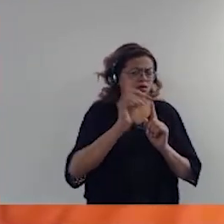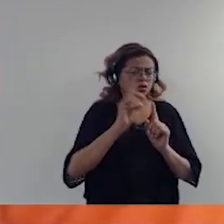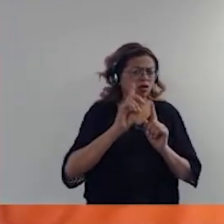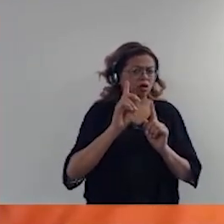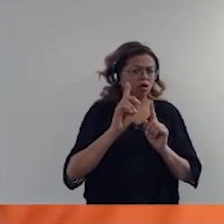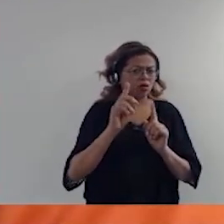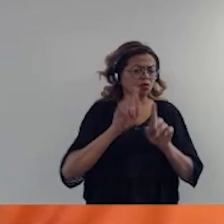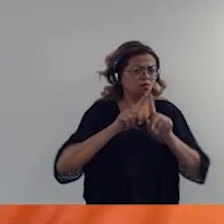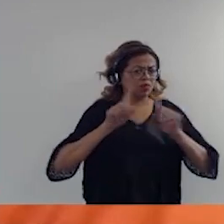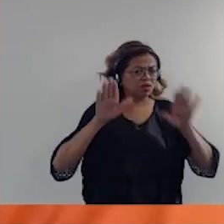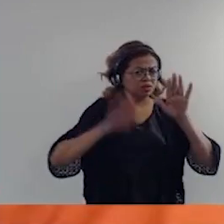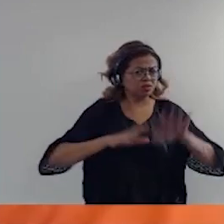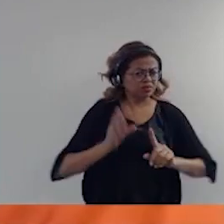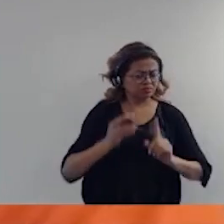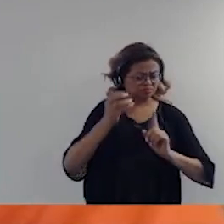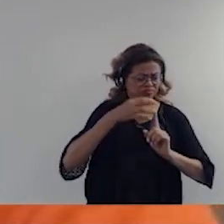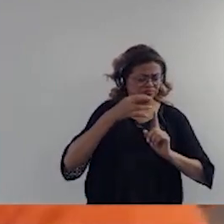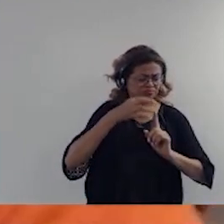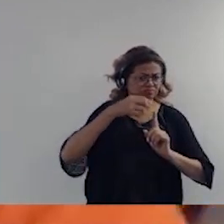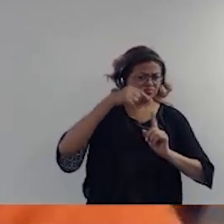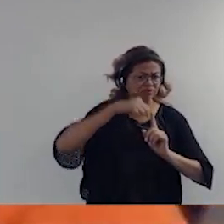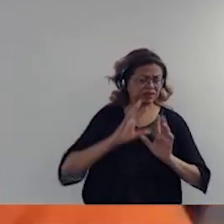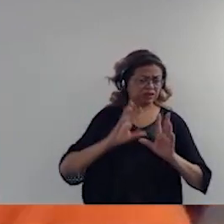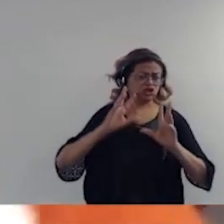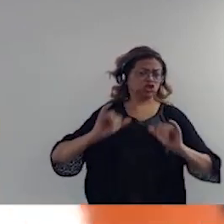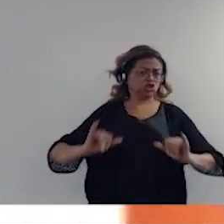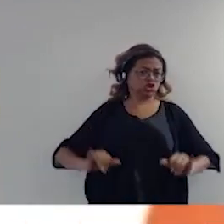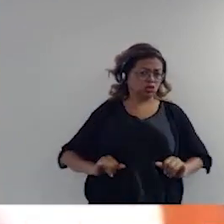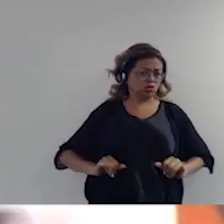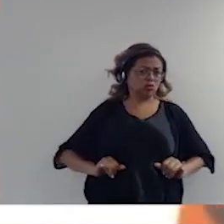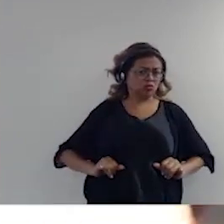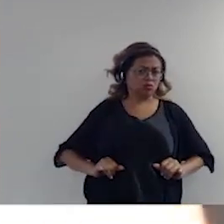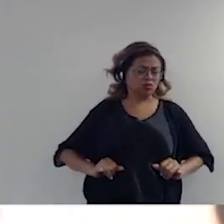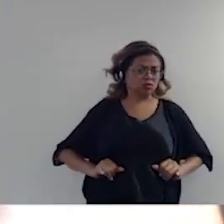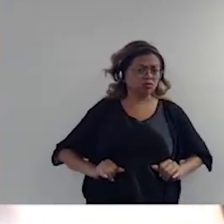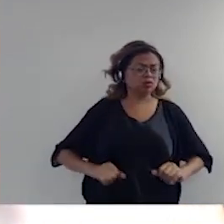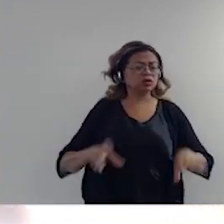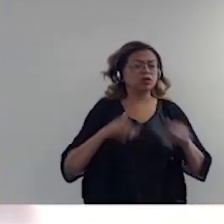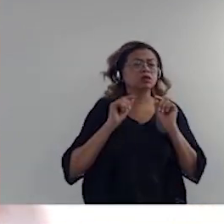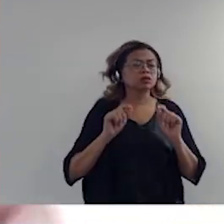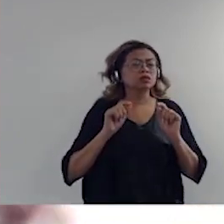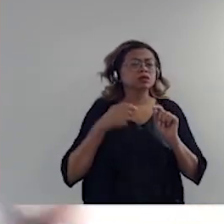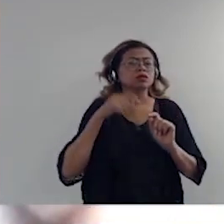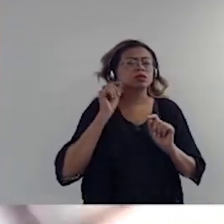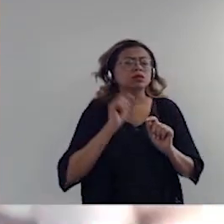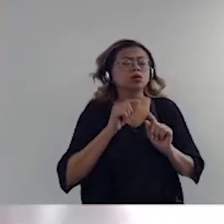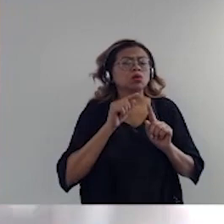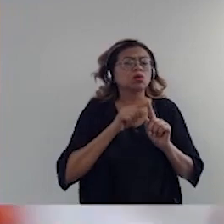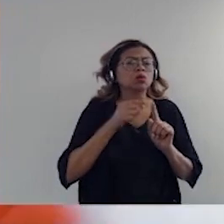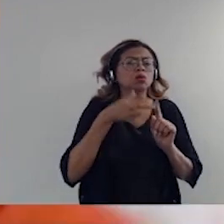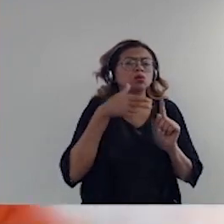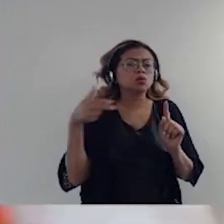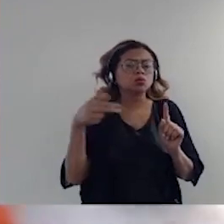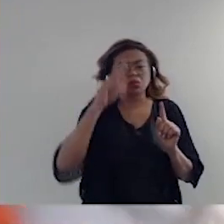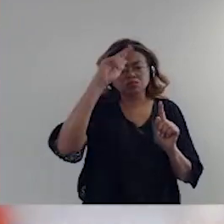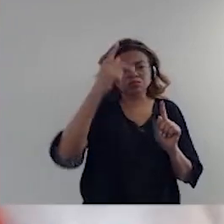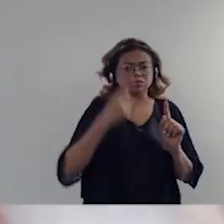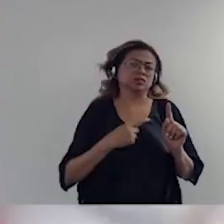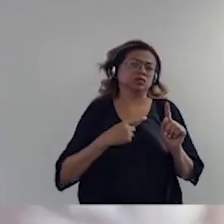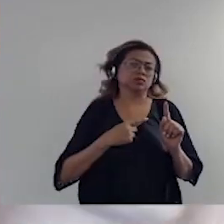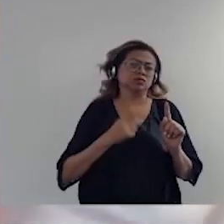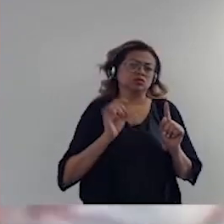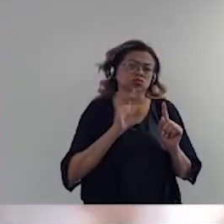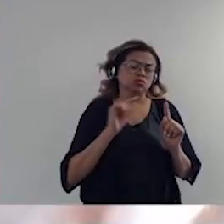apenas individual, minimamente individual. Ela é um aspecto trazido